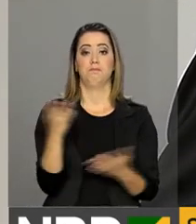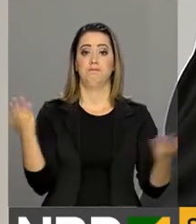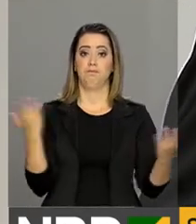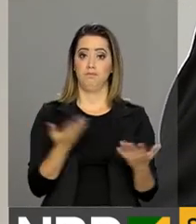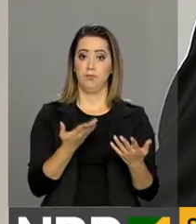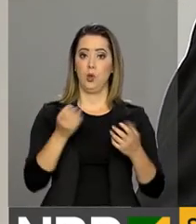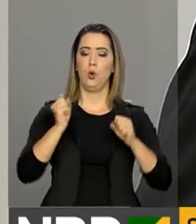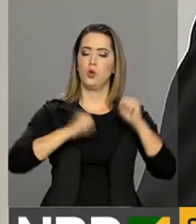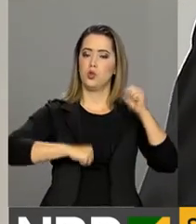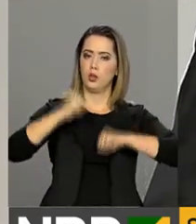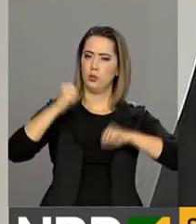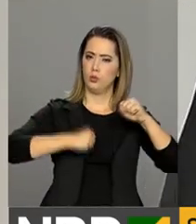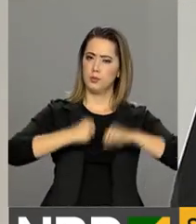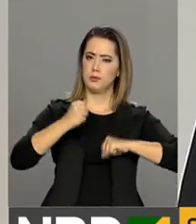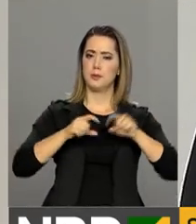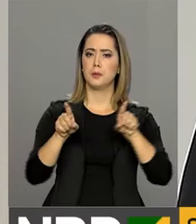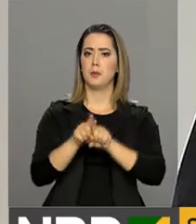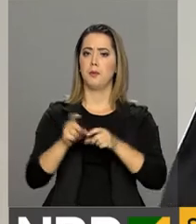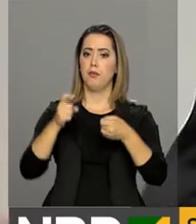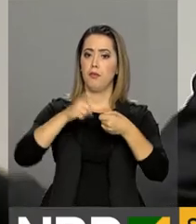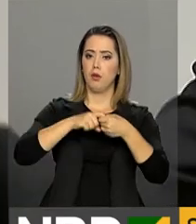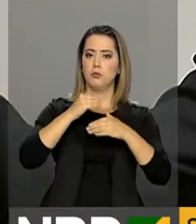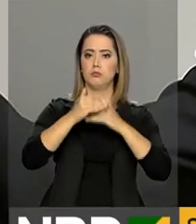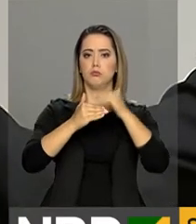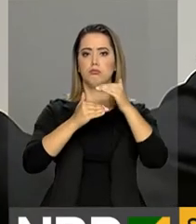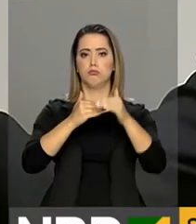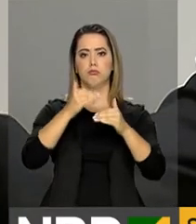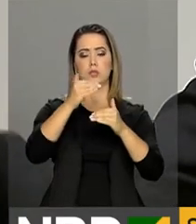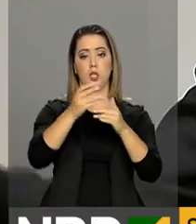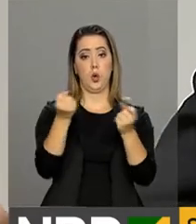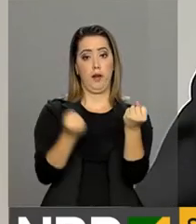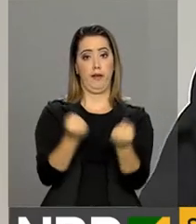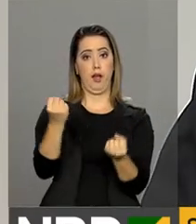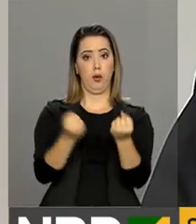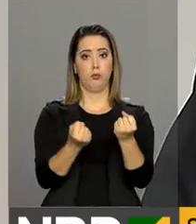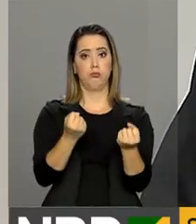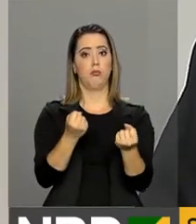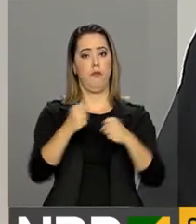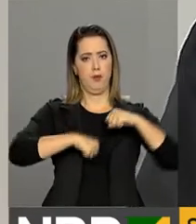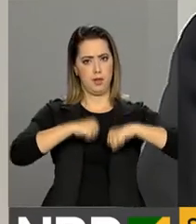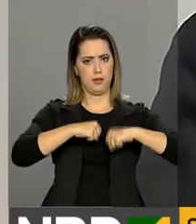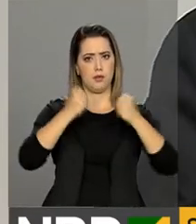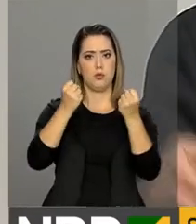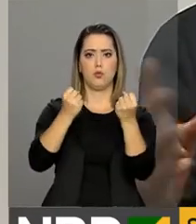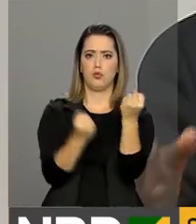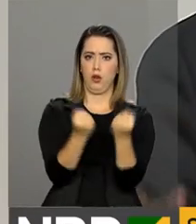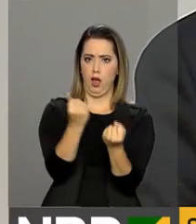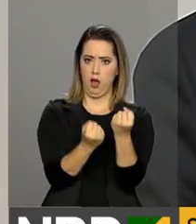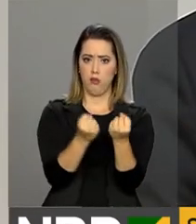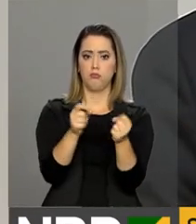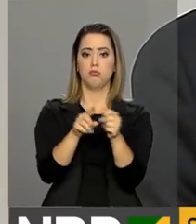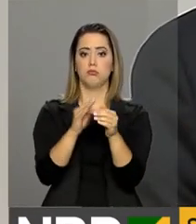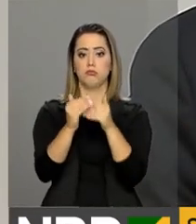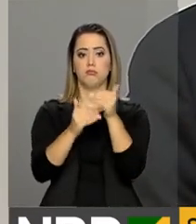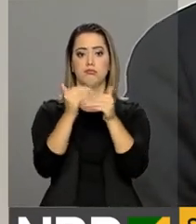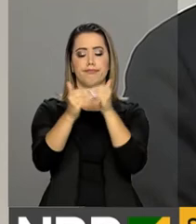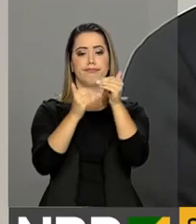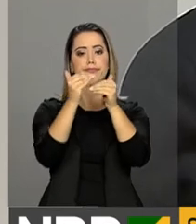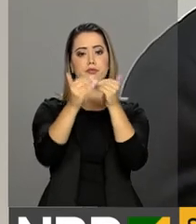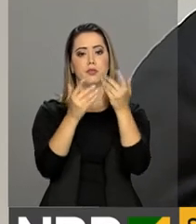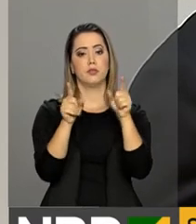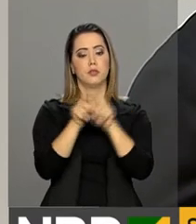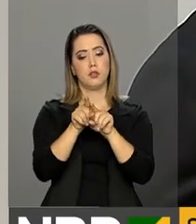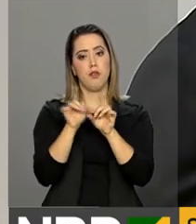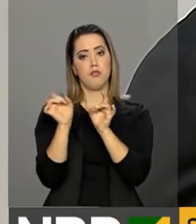tomar seu ritmo ao setor automotivo aumentou percentualmente nestes últimos meses a produção de veículos as